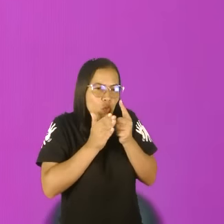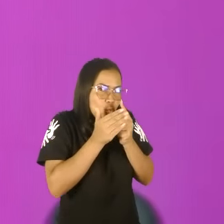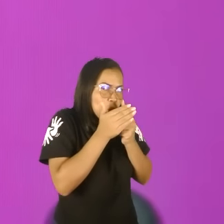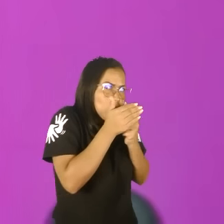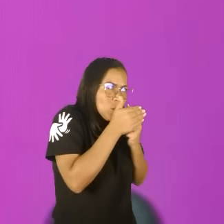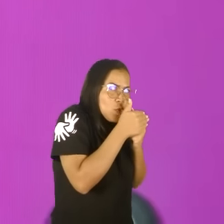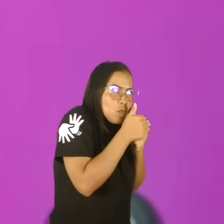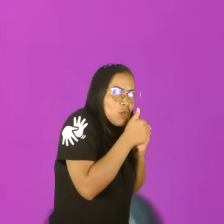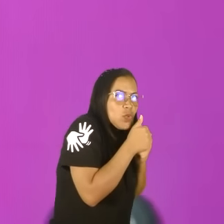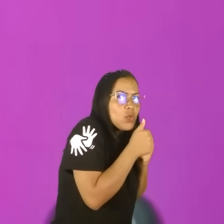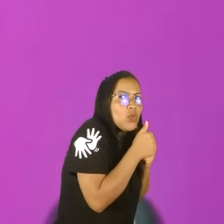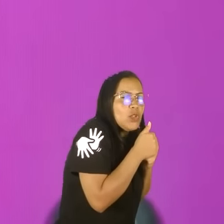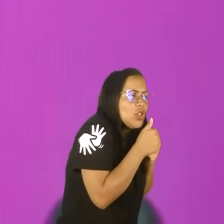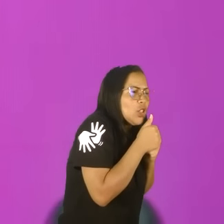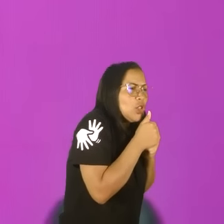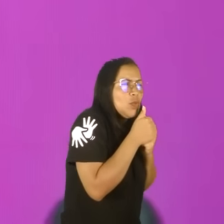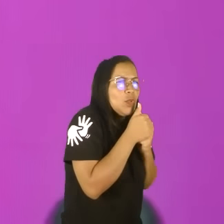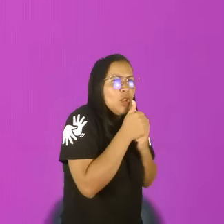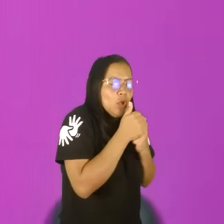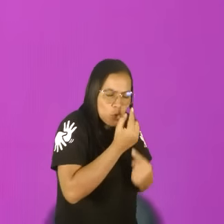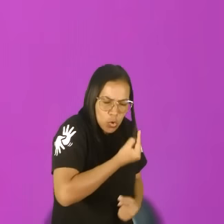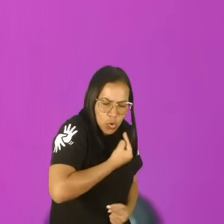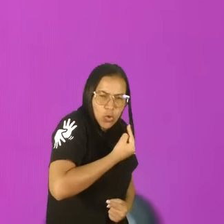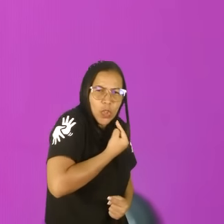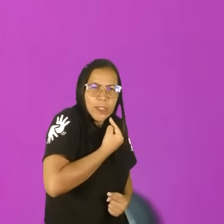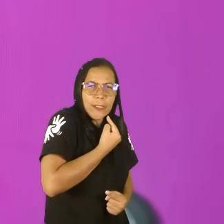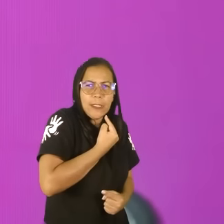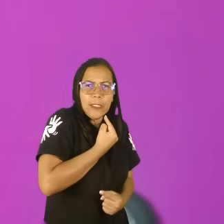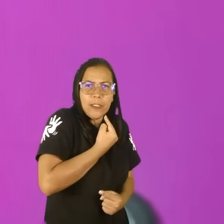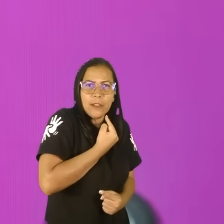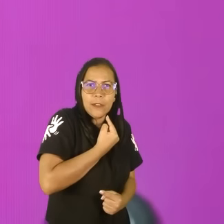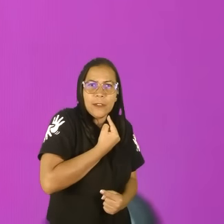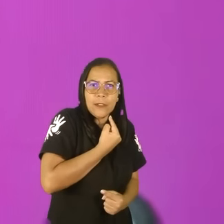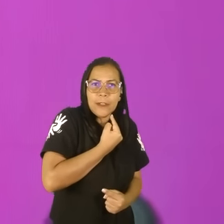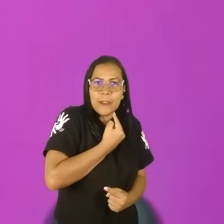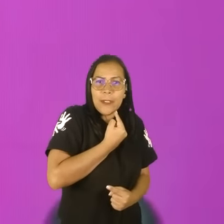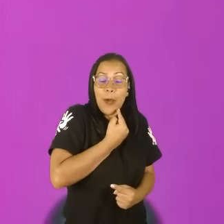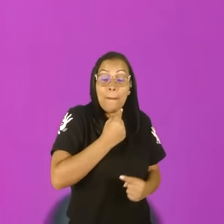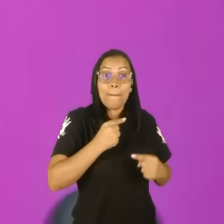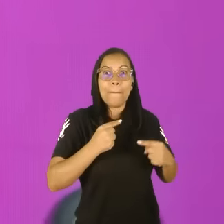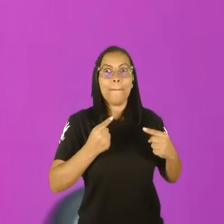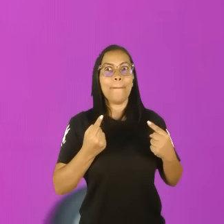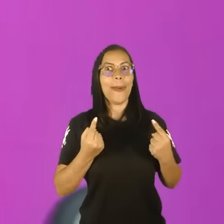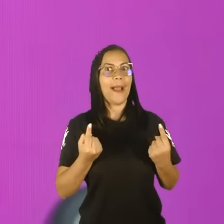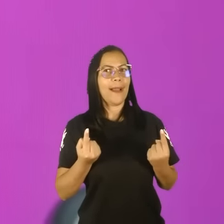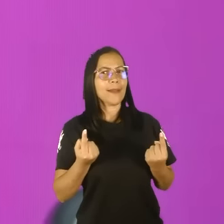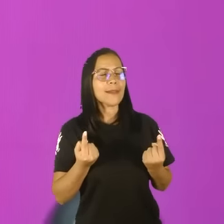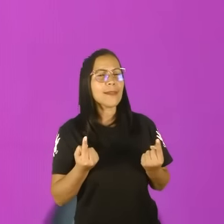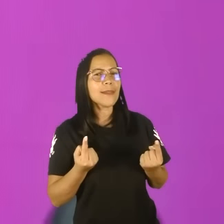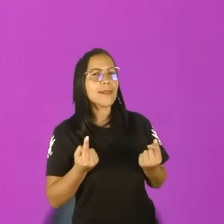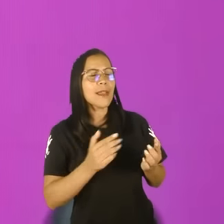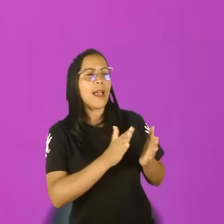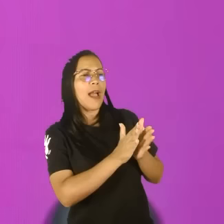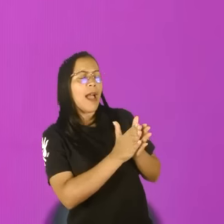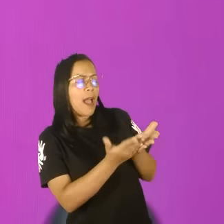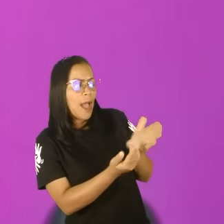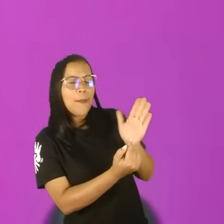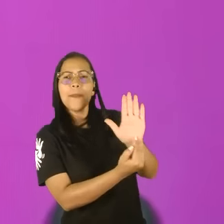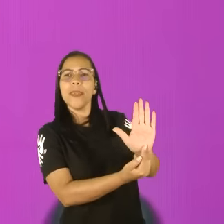cresceu escondidinho, de boa. Mas enquanto ele estava escondido, o texto diz que